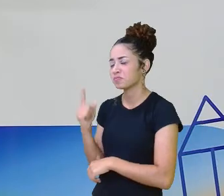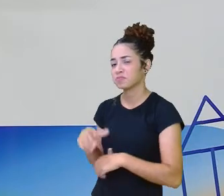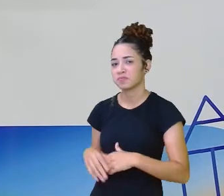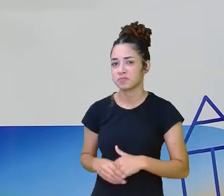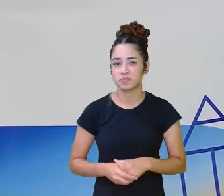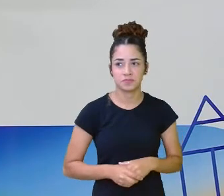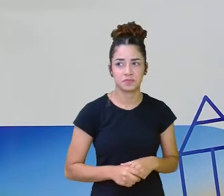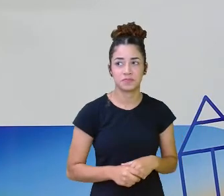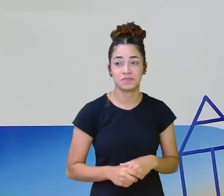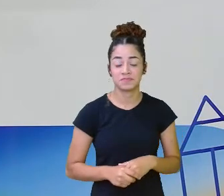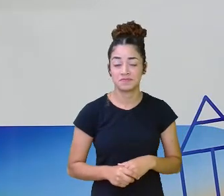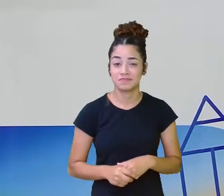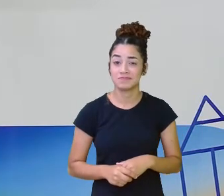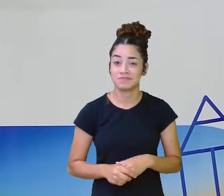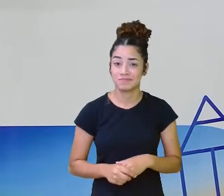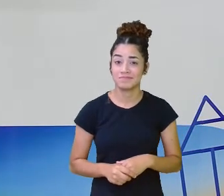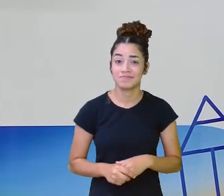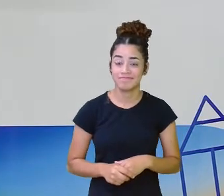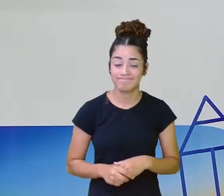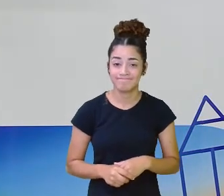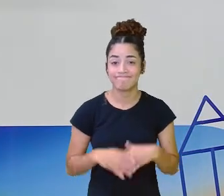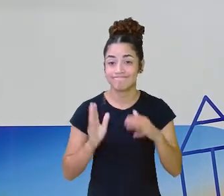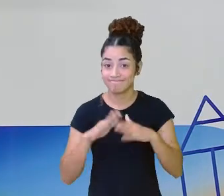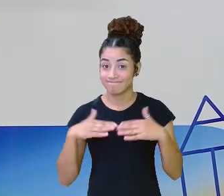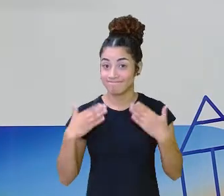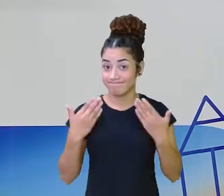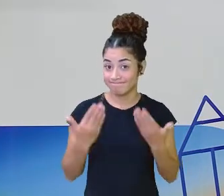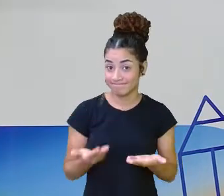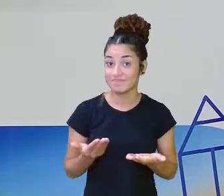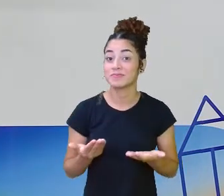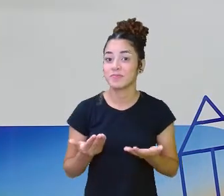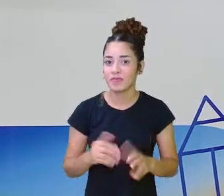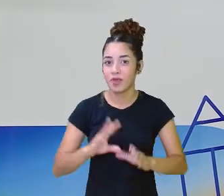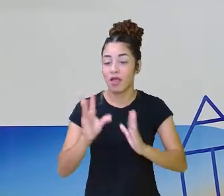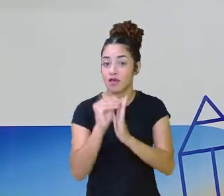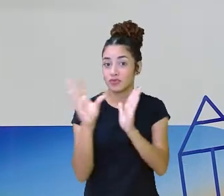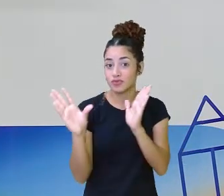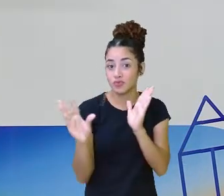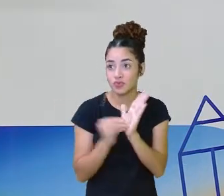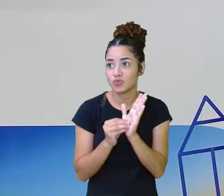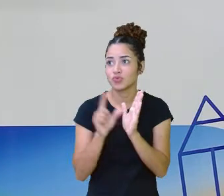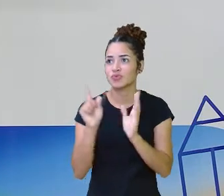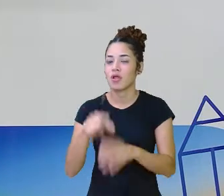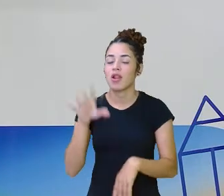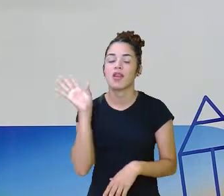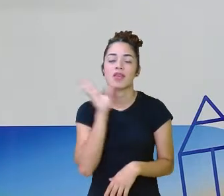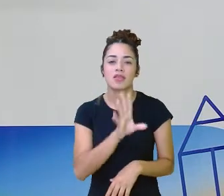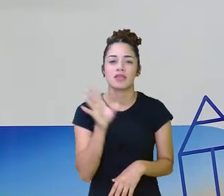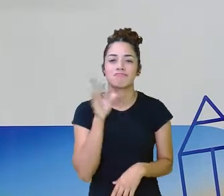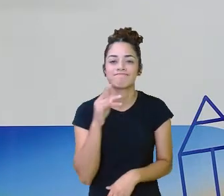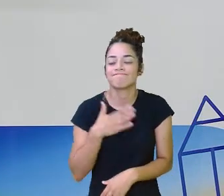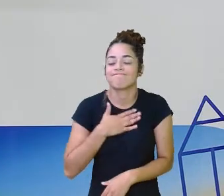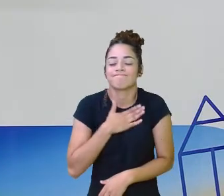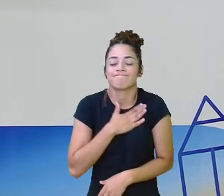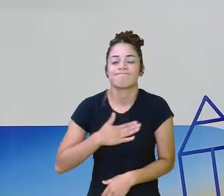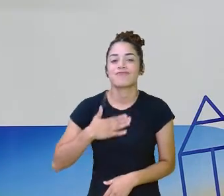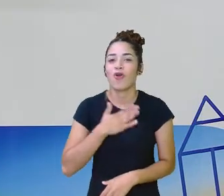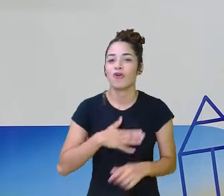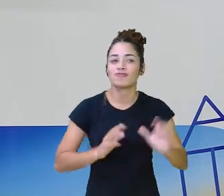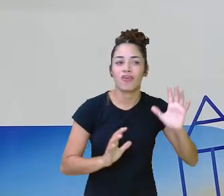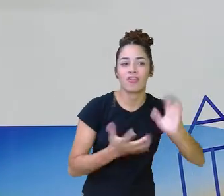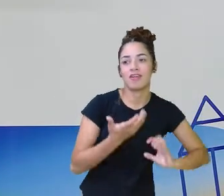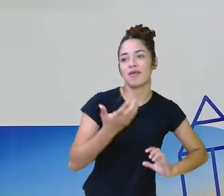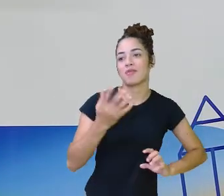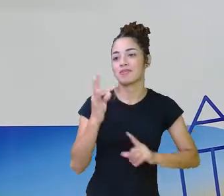nessa outra imagem. Tá certo? Então, esse assunto é um assunto bem legal. Eu gosto muito de falar sobre temperatura e clima